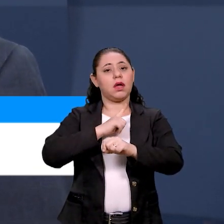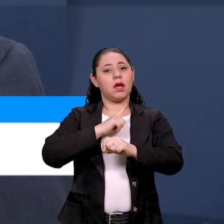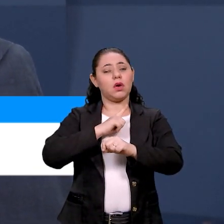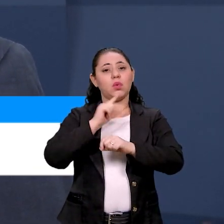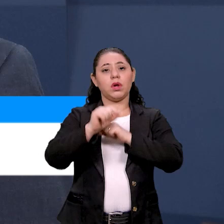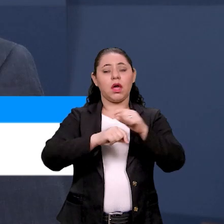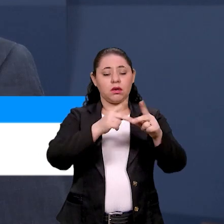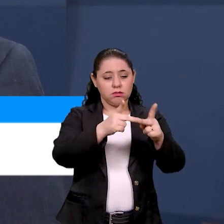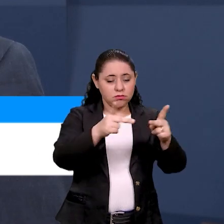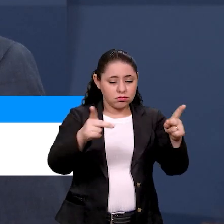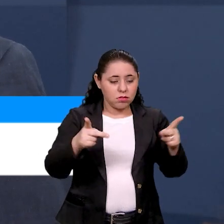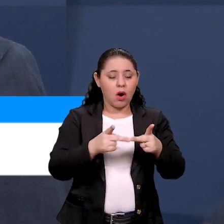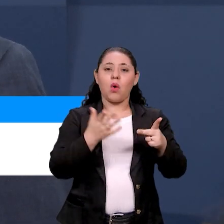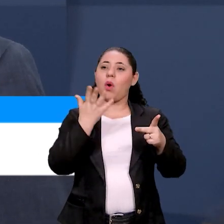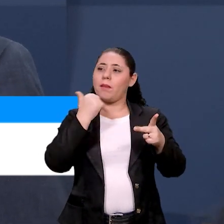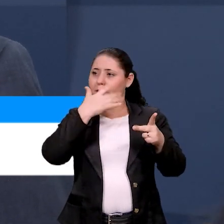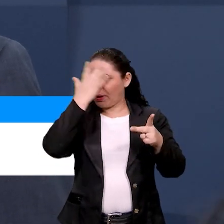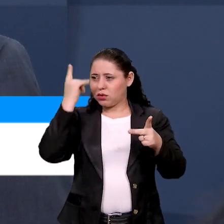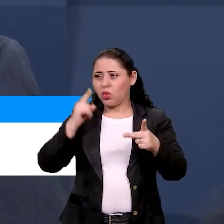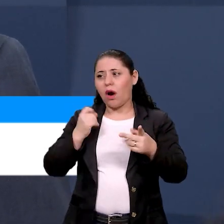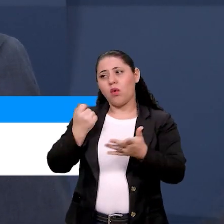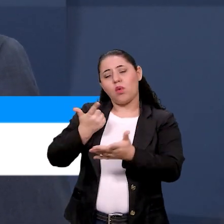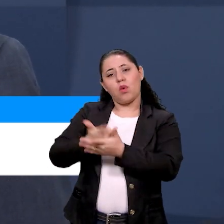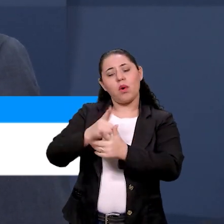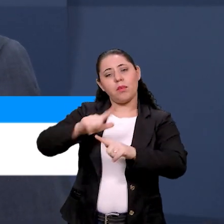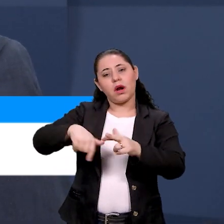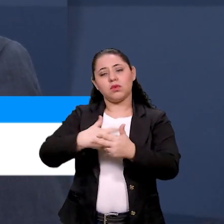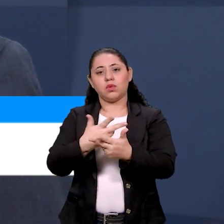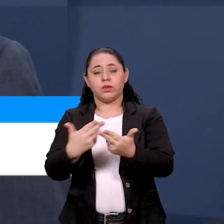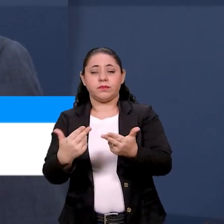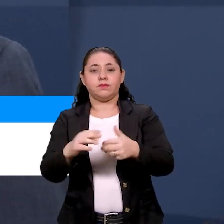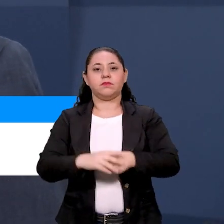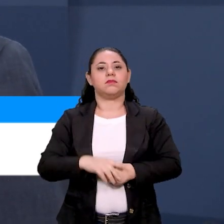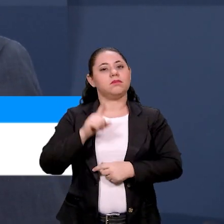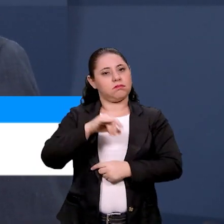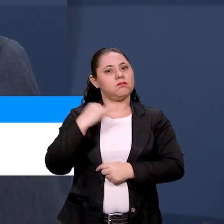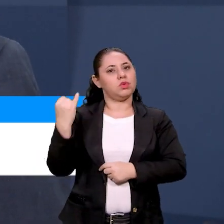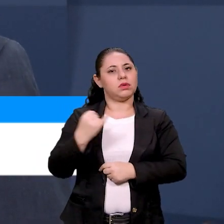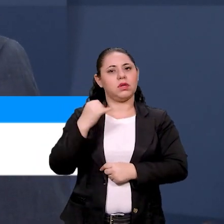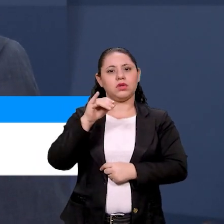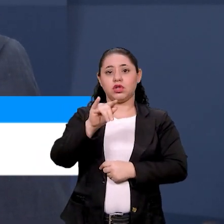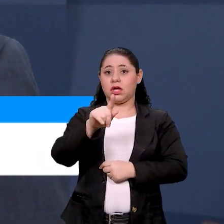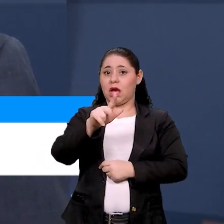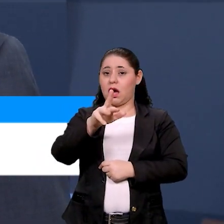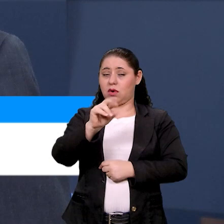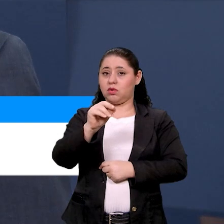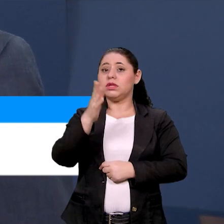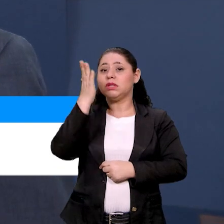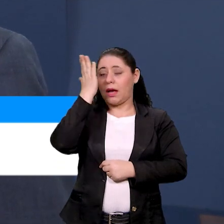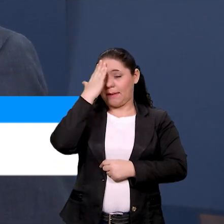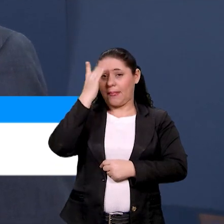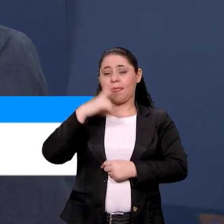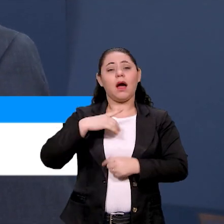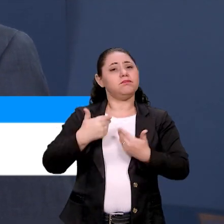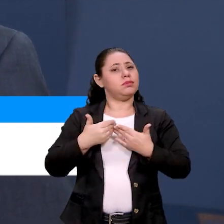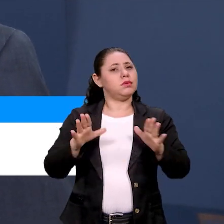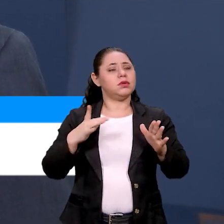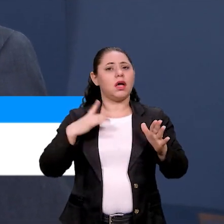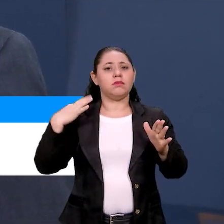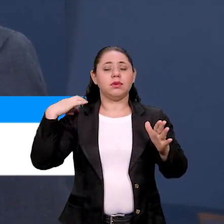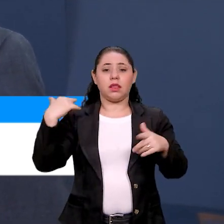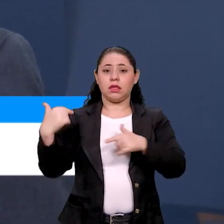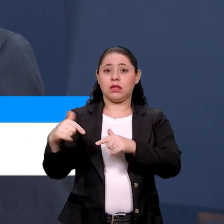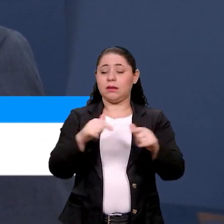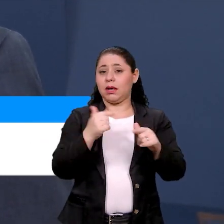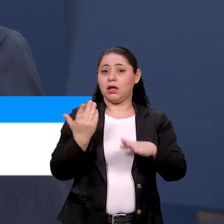vai sair no prato lá do consumidor final. Então é importante entender isso, que a Iagro está de portas abertas para trabalhar